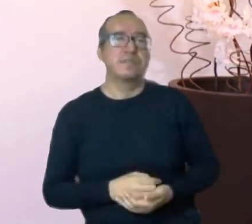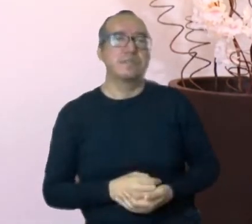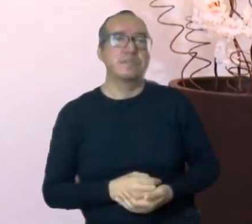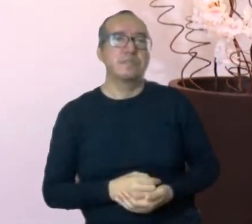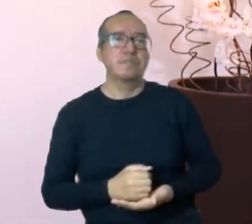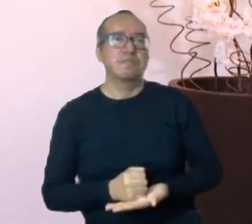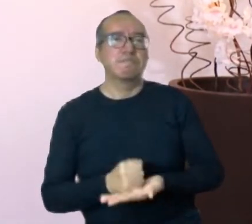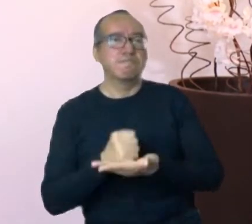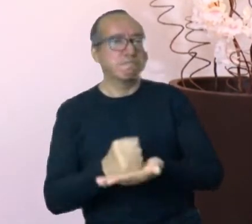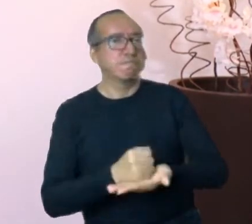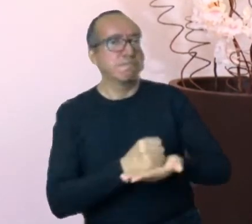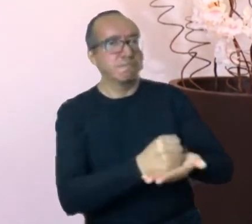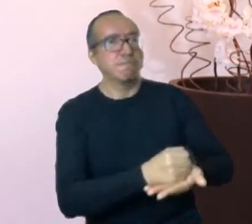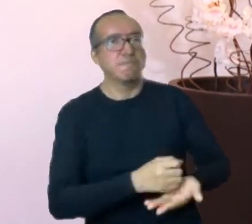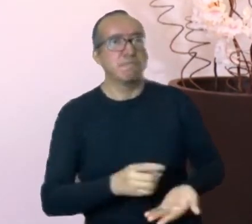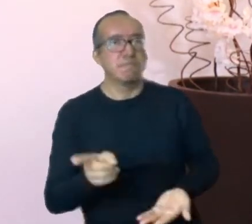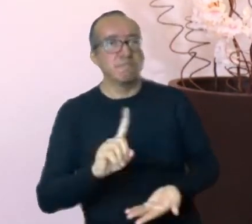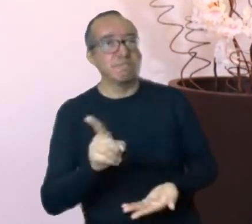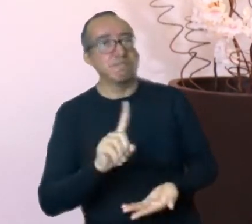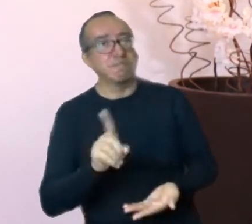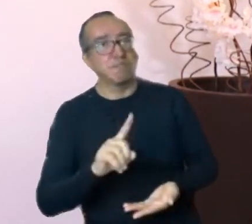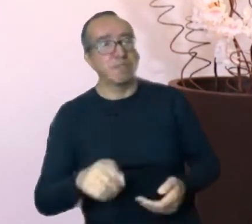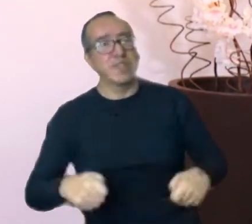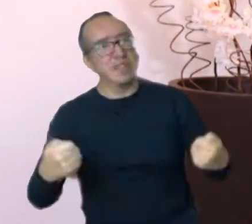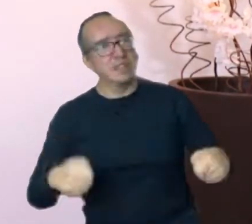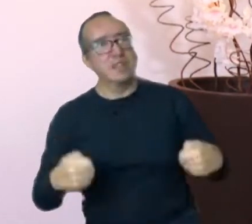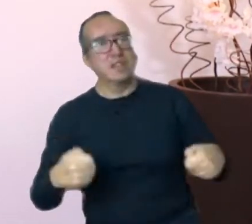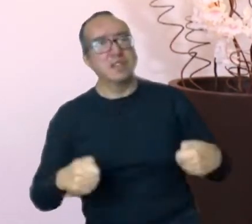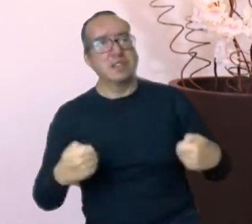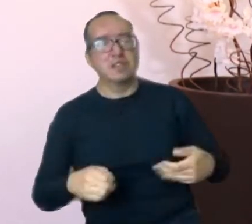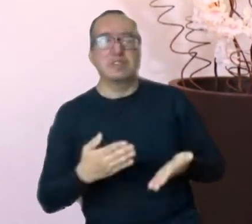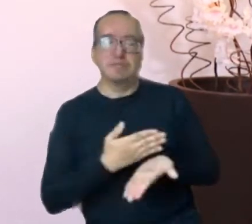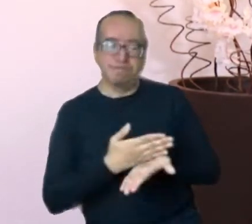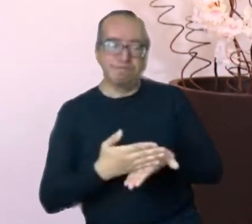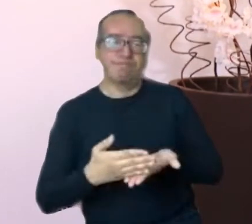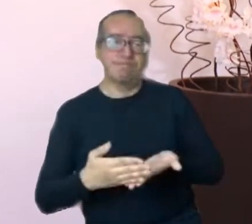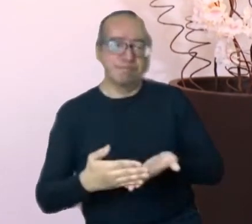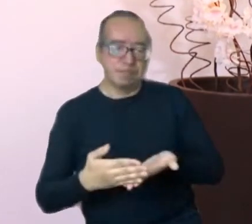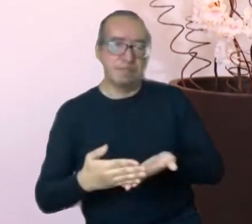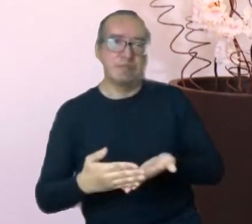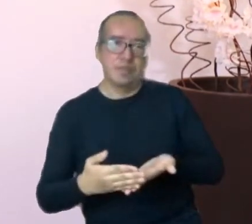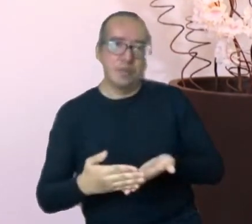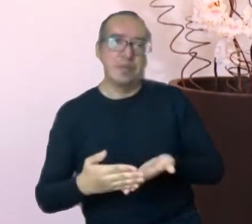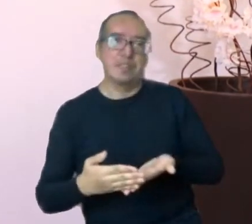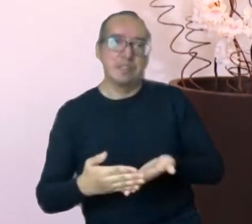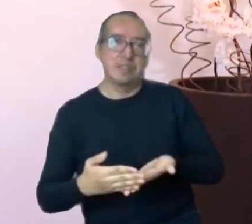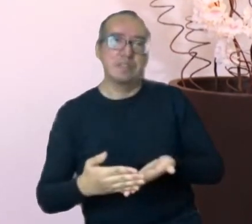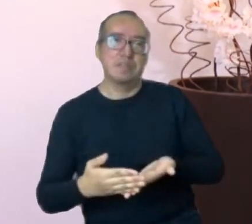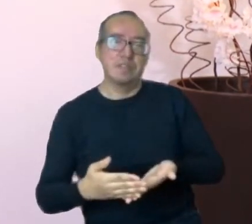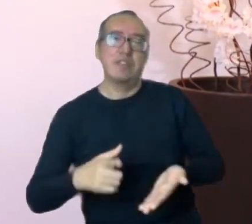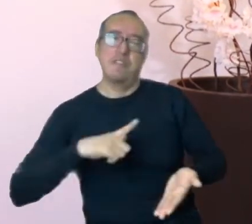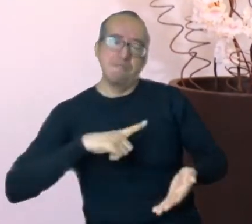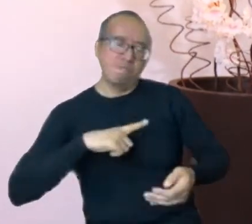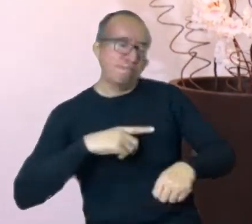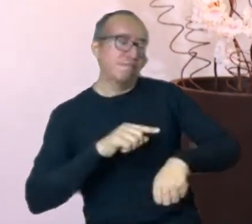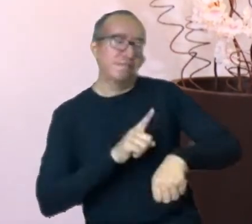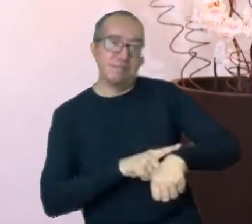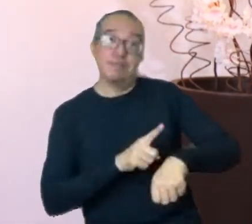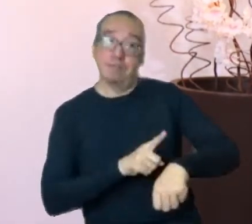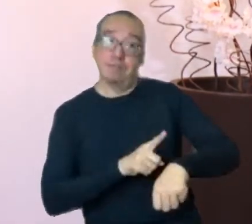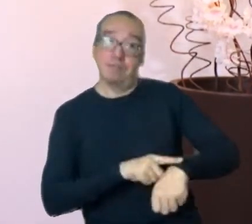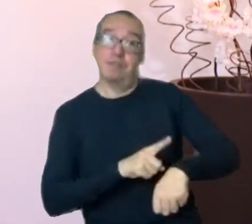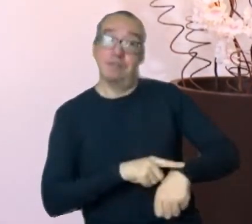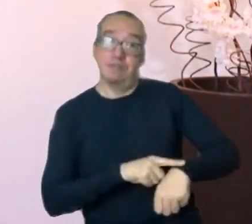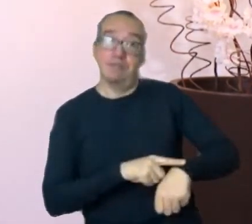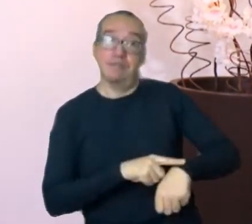você precisa começar a fazer. Porque ainda há tempo. Ainda há tempo. Porque quando esse